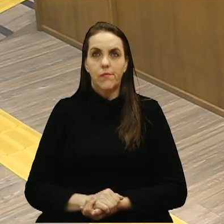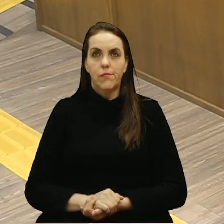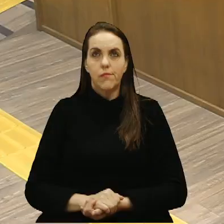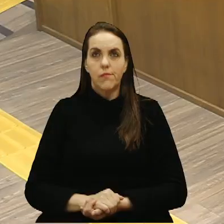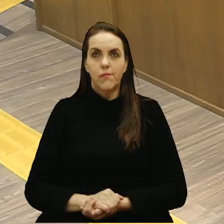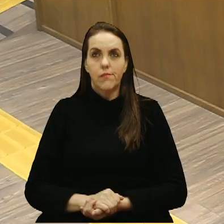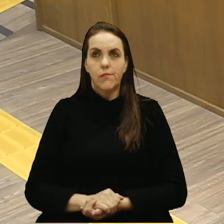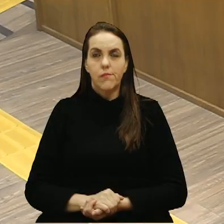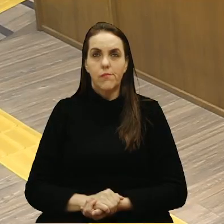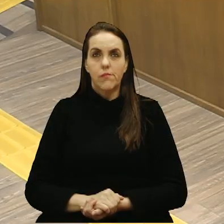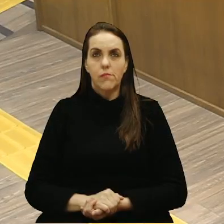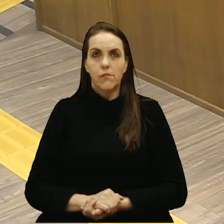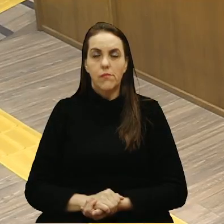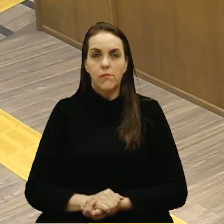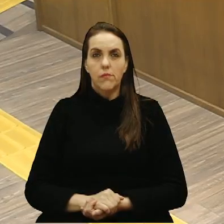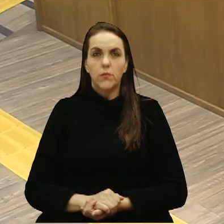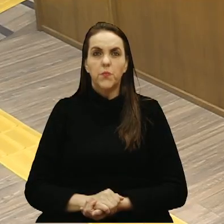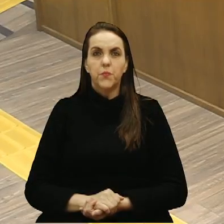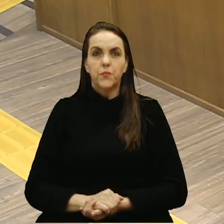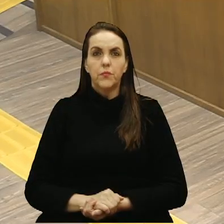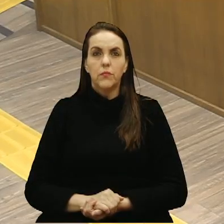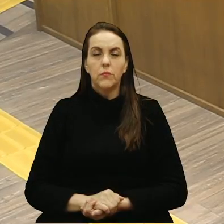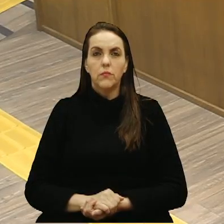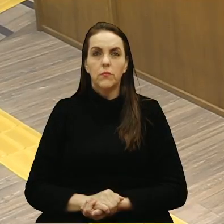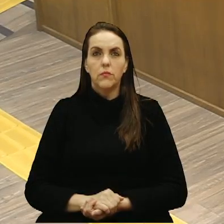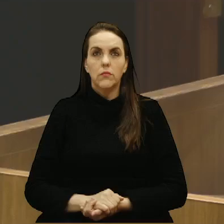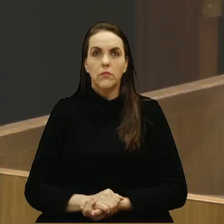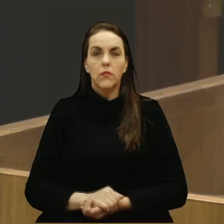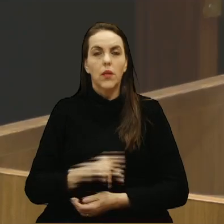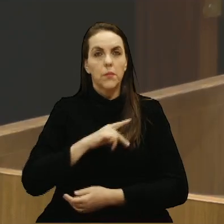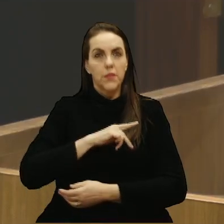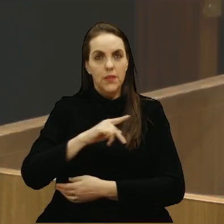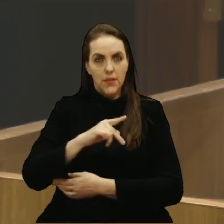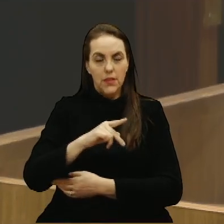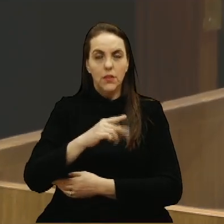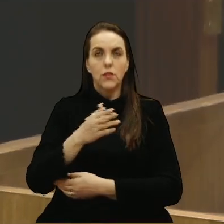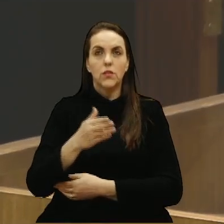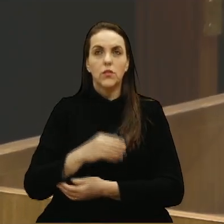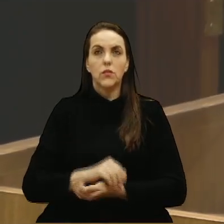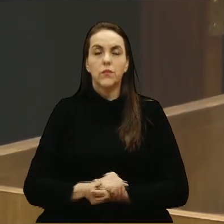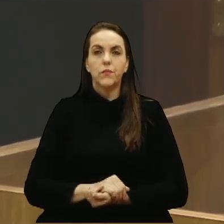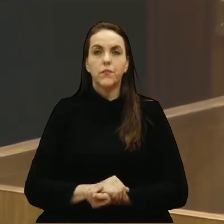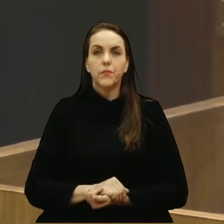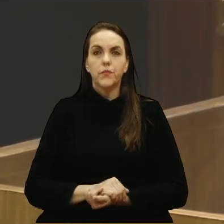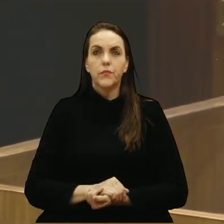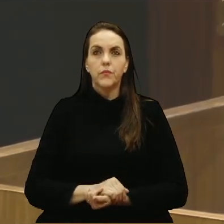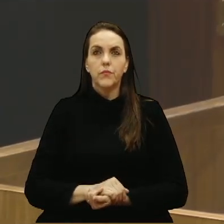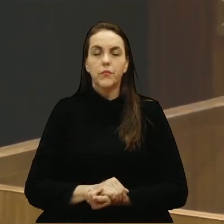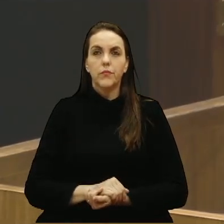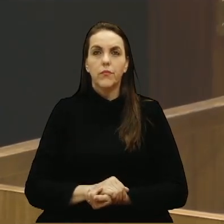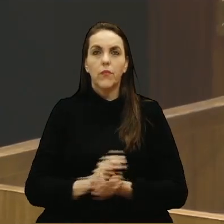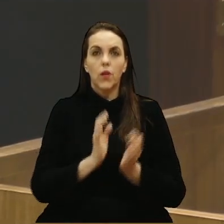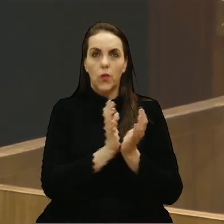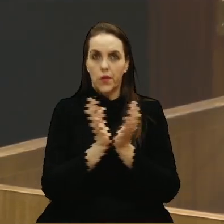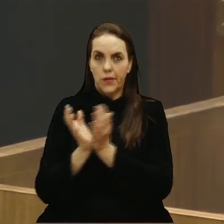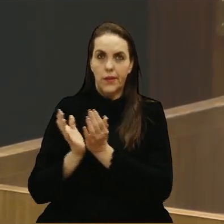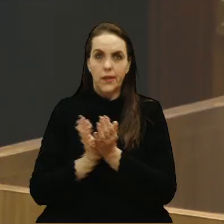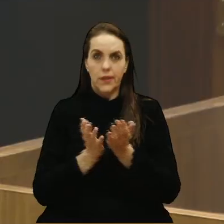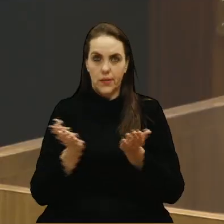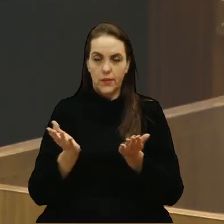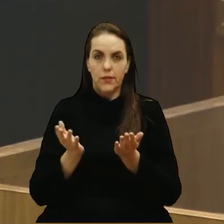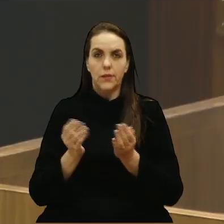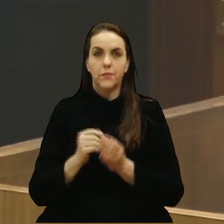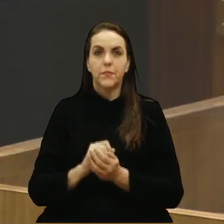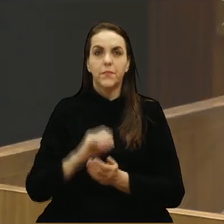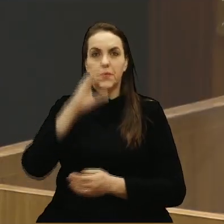Declaração do líder da bancada do PSB, senhor presidente. Senhor presidente, nobres pares,